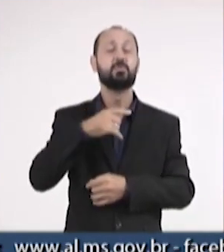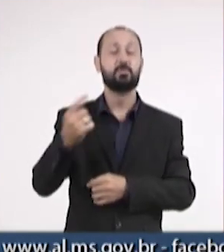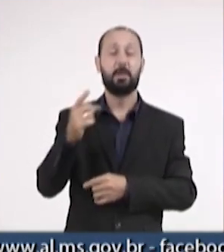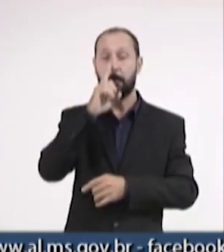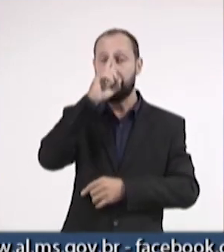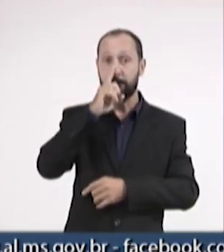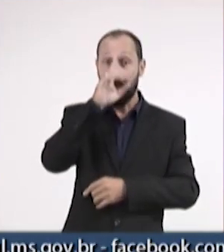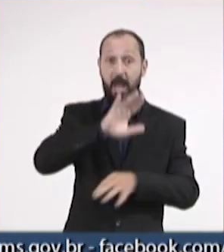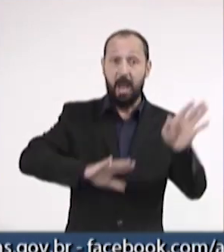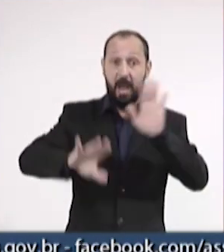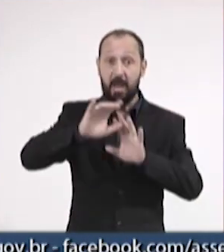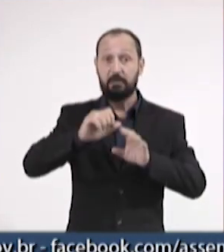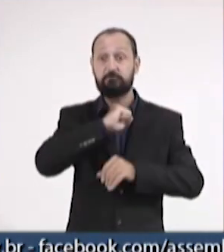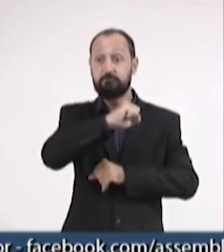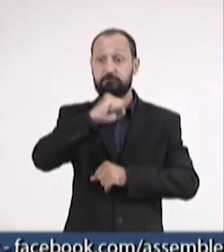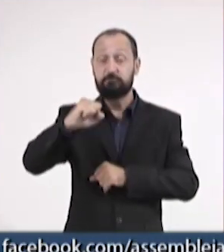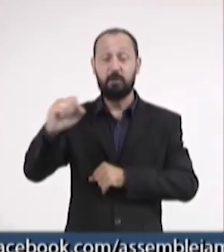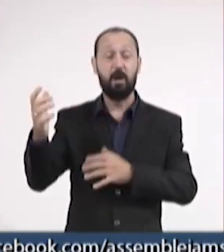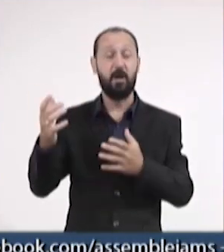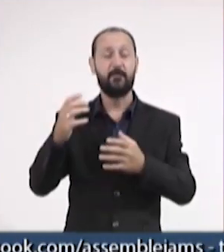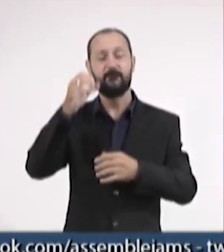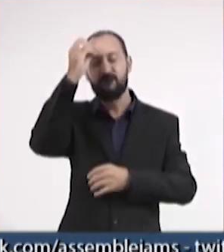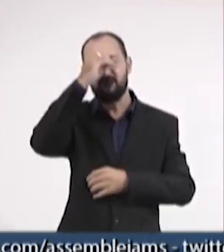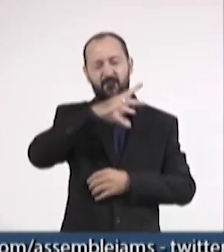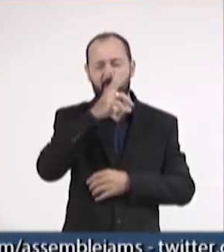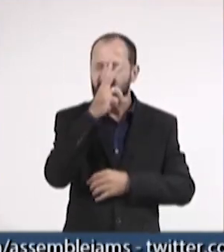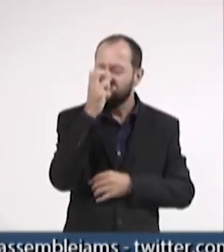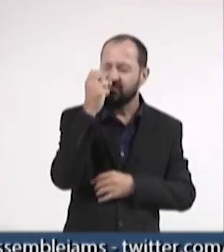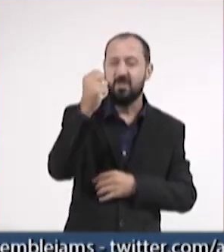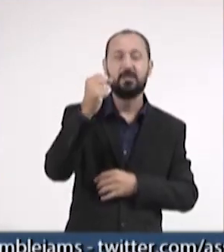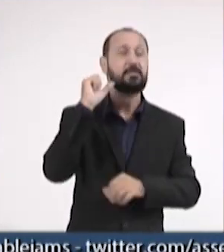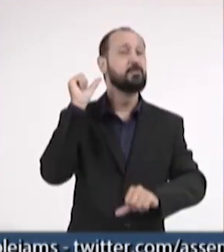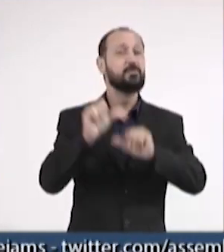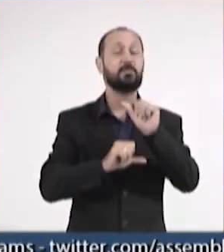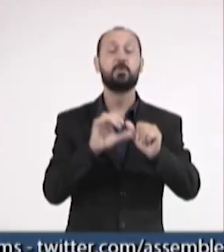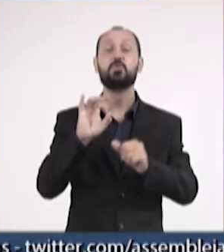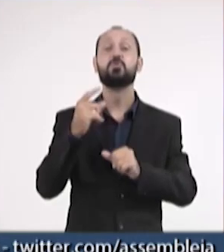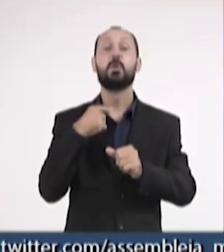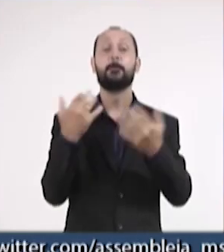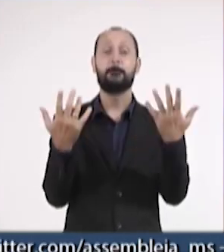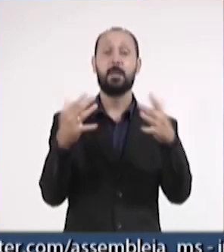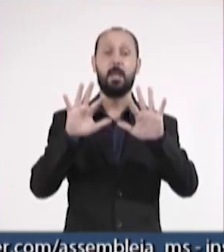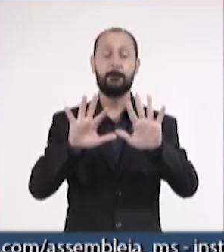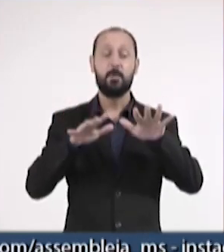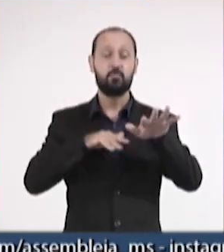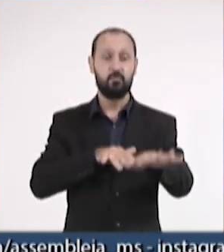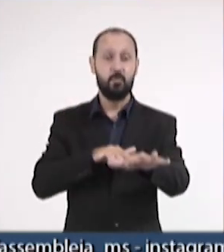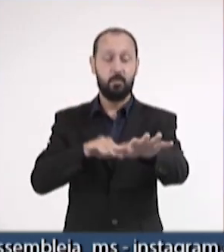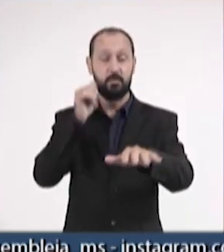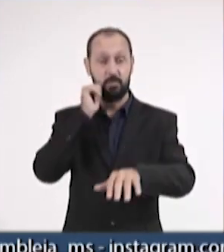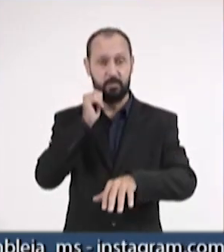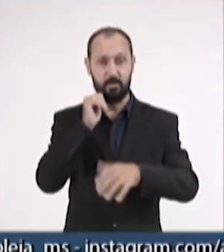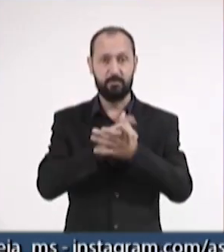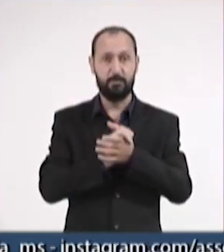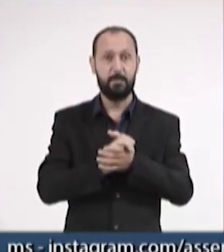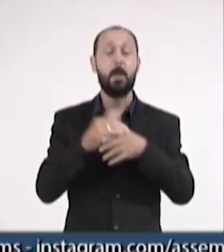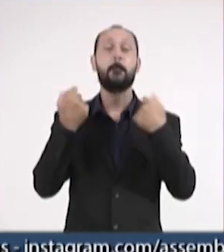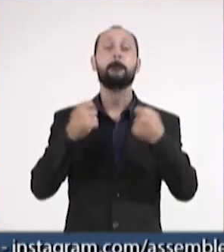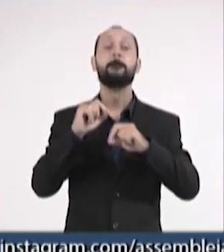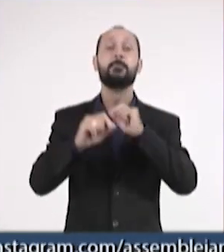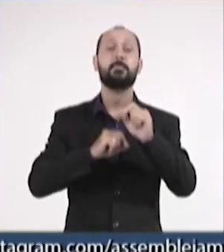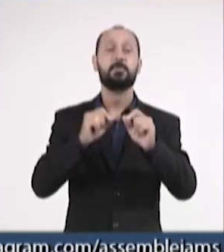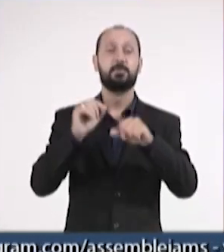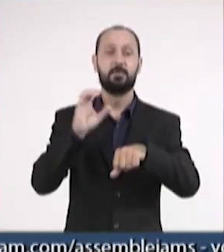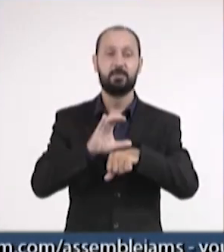letais, em episódios mortais de violência. E esse enredo não mudará apenas pelas mãos dos movimentos de mulheres. É preciso